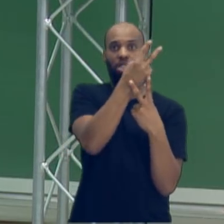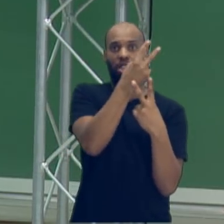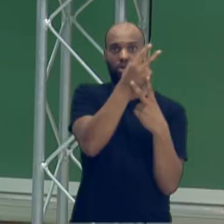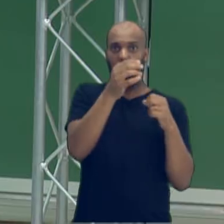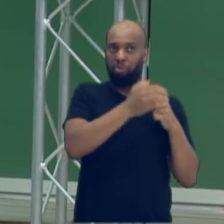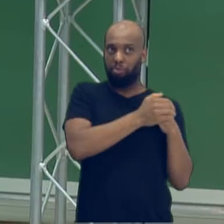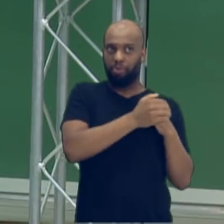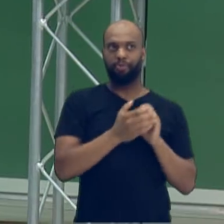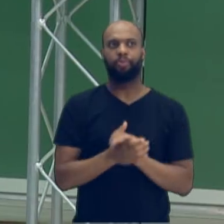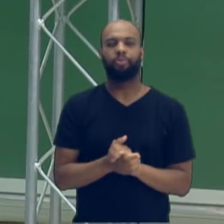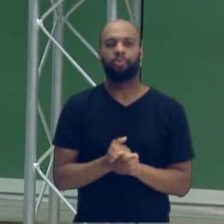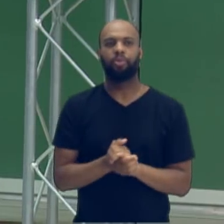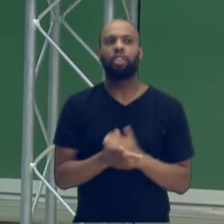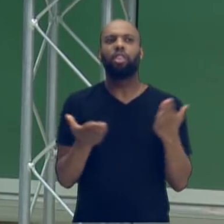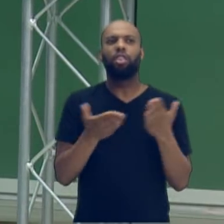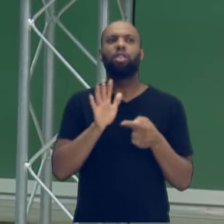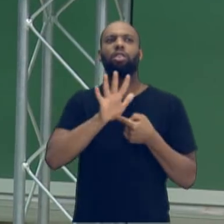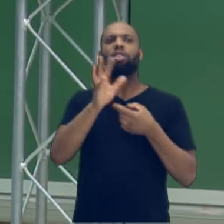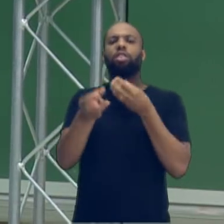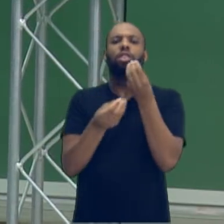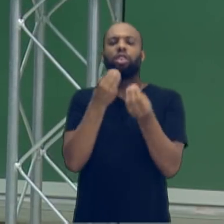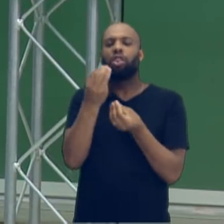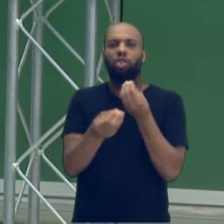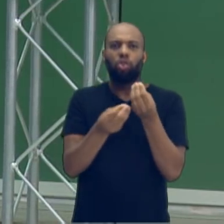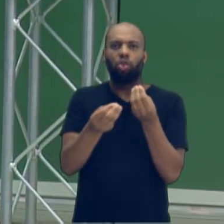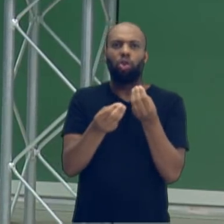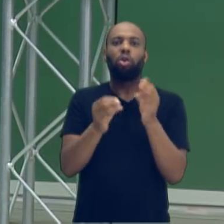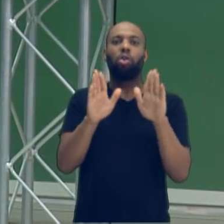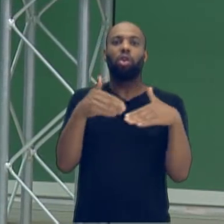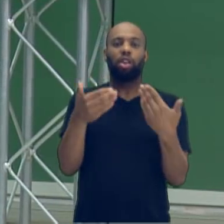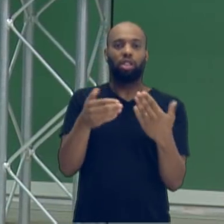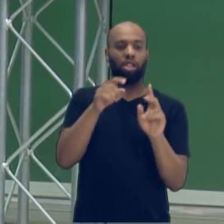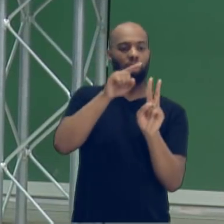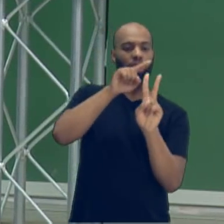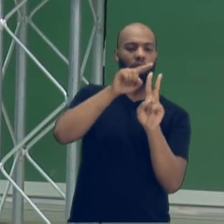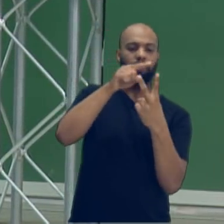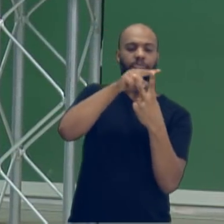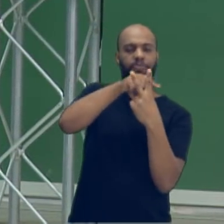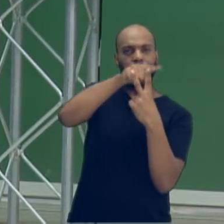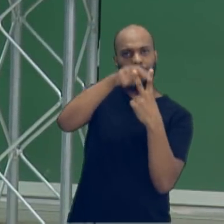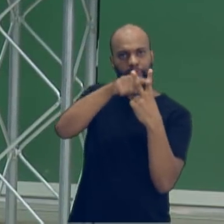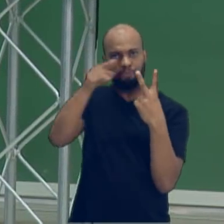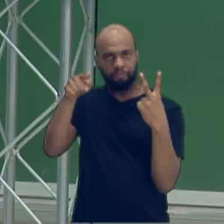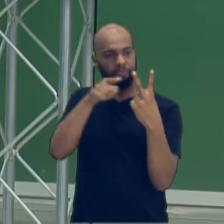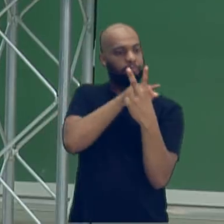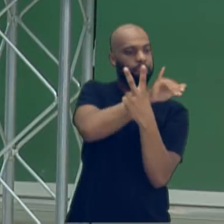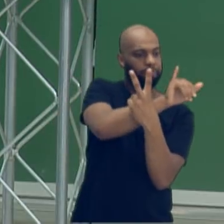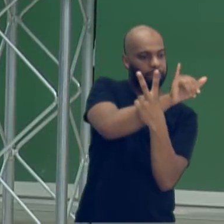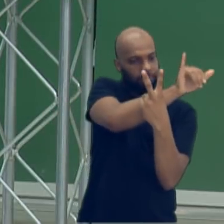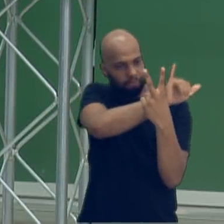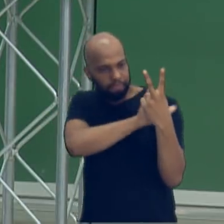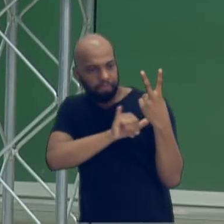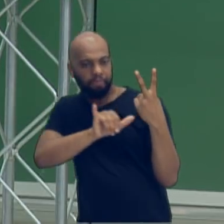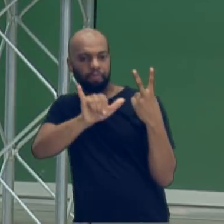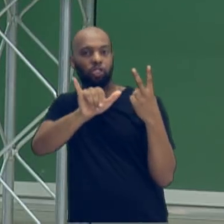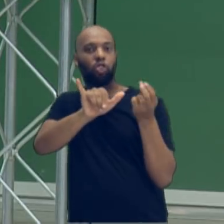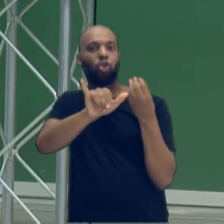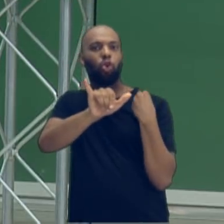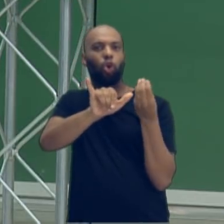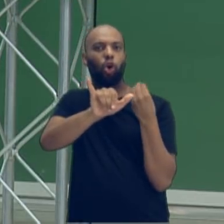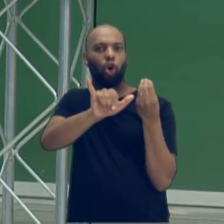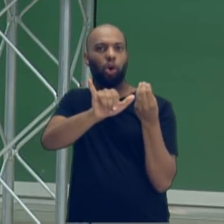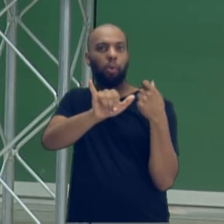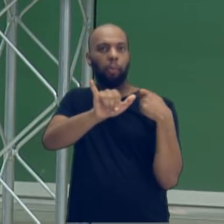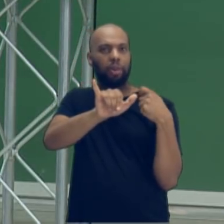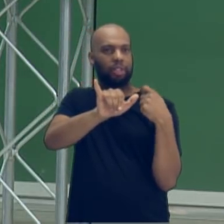Eu tenho a resolução para mostrar aqui para vocês. Então, o y ele está fora do radical. Para introduzir ele dentro desse